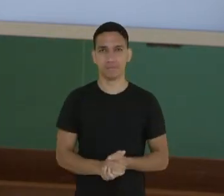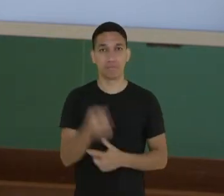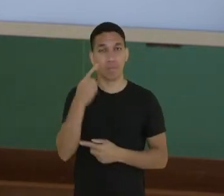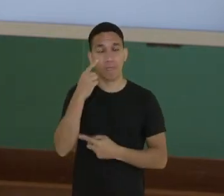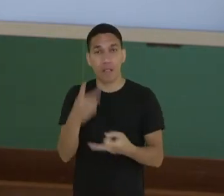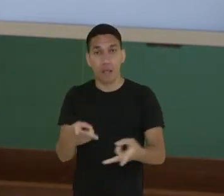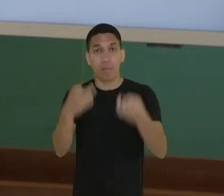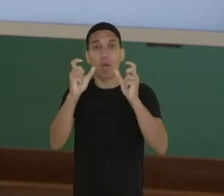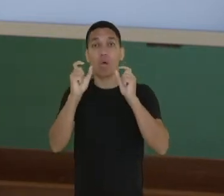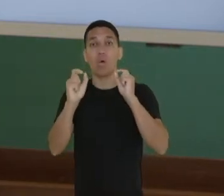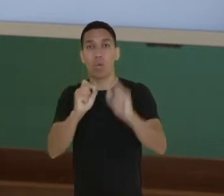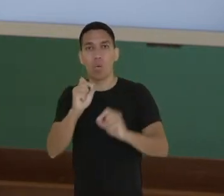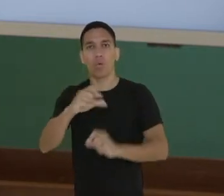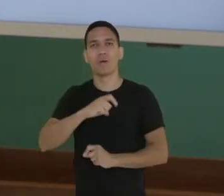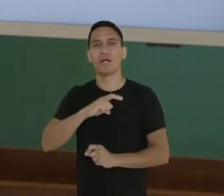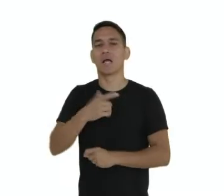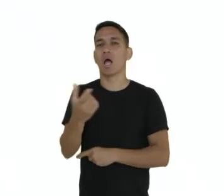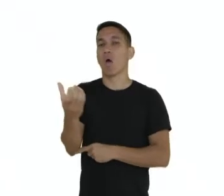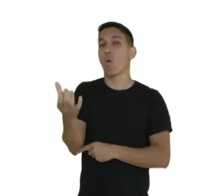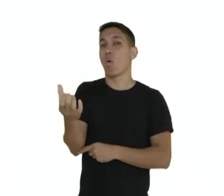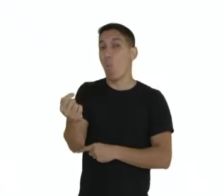que praticamente